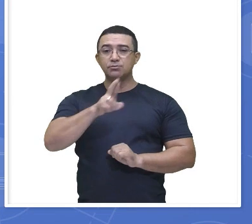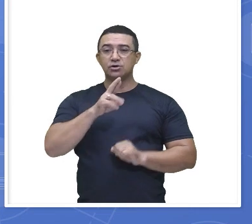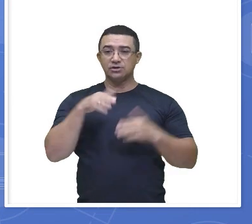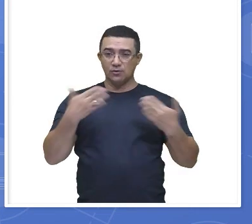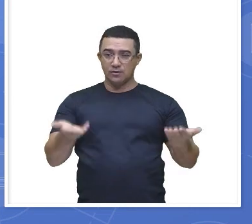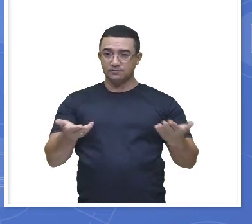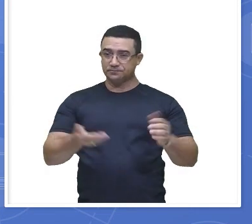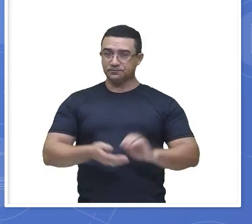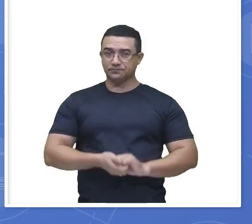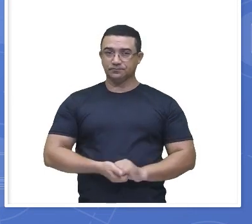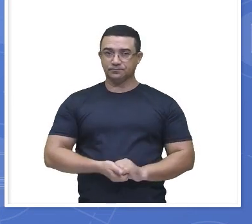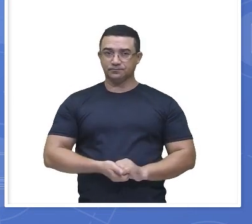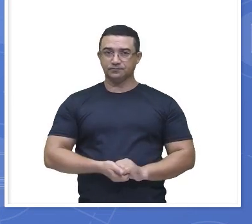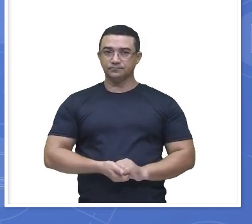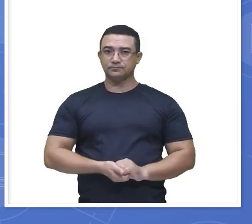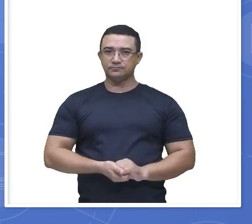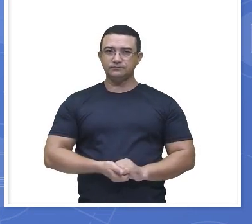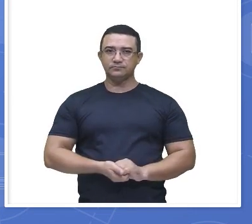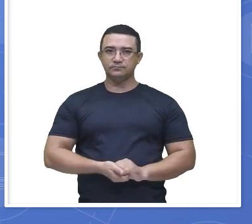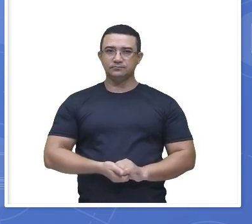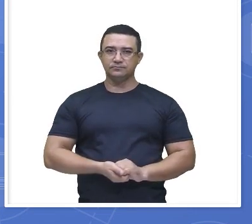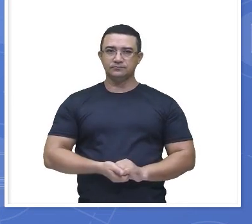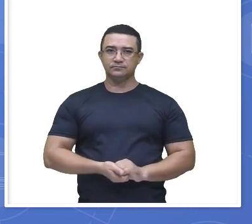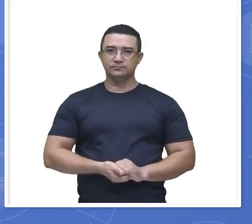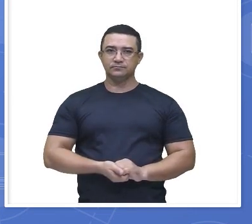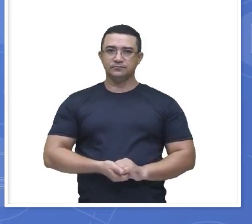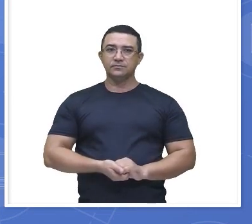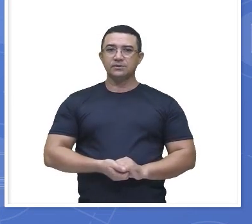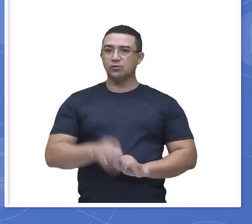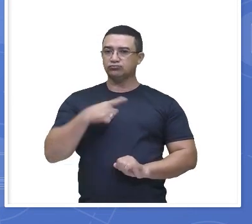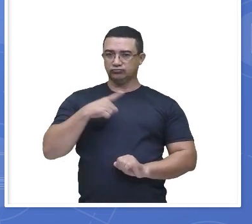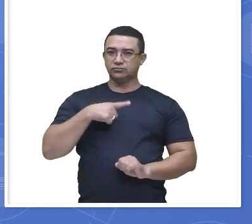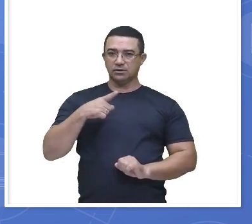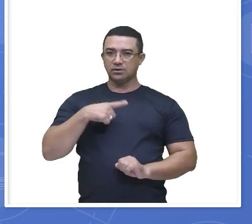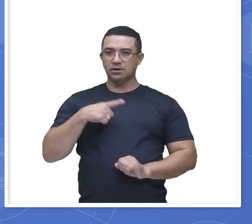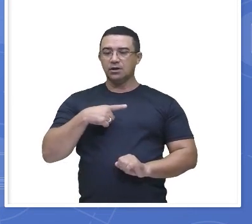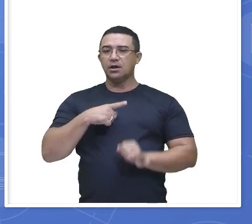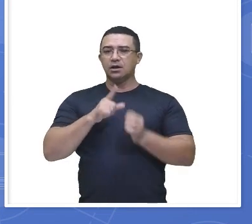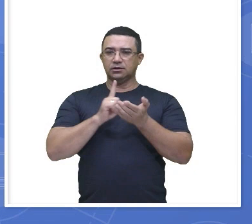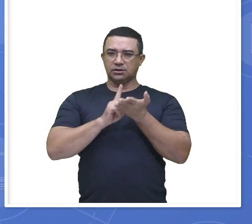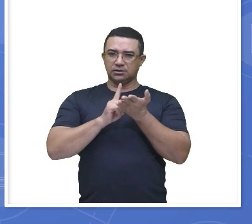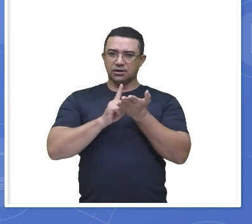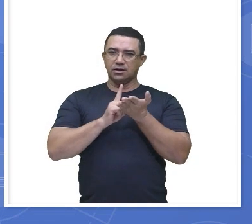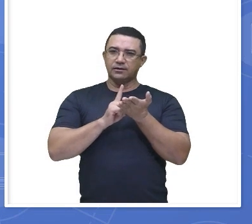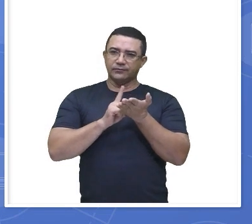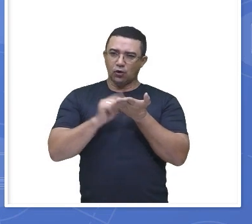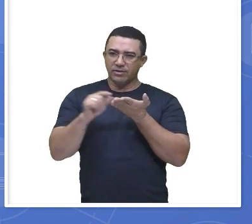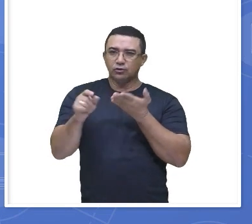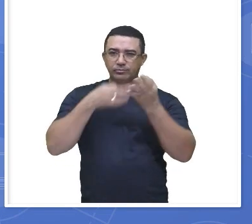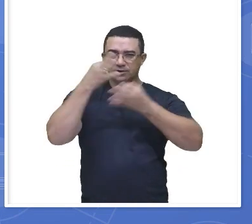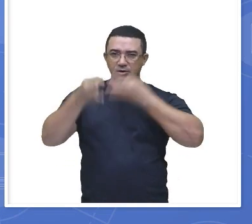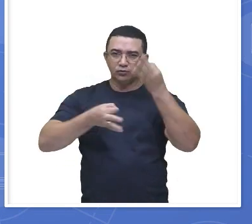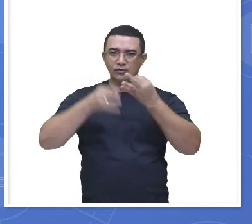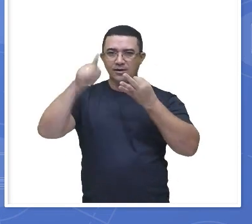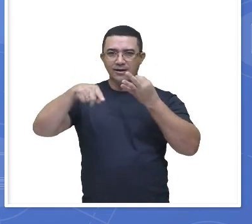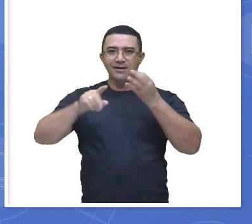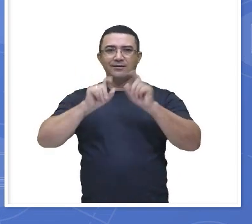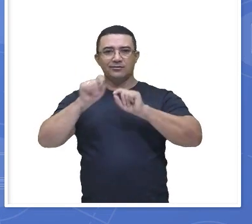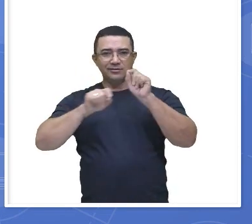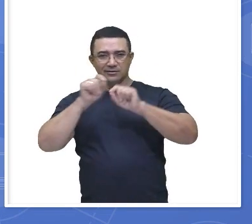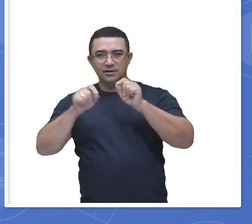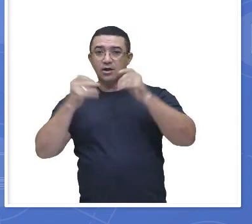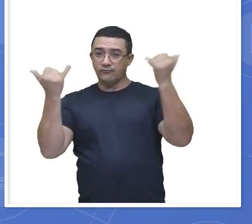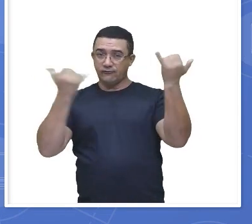lá para o nosso gabarito. Então, tem a informação que muitos colegas falaram aí para nós, mas não para nisso. Aqui a